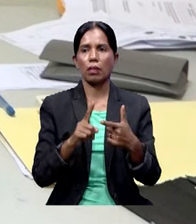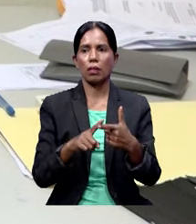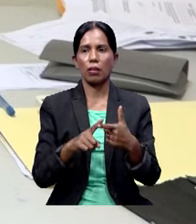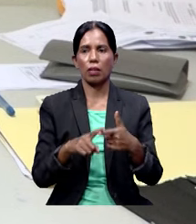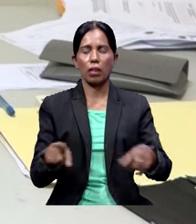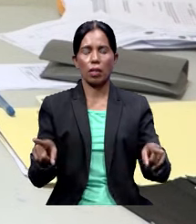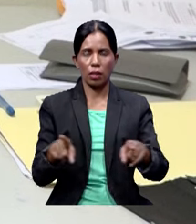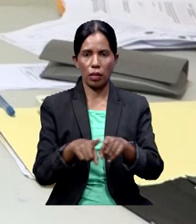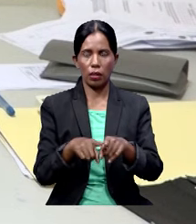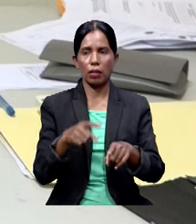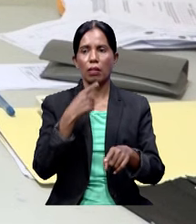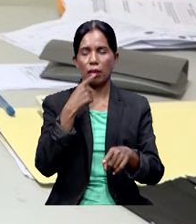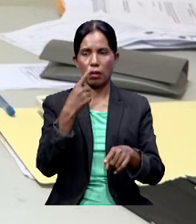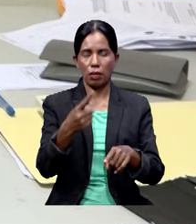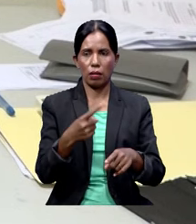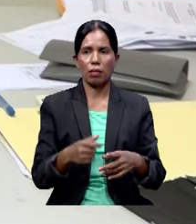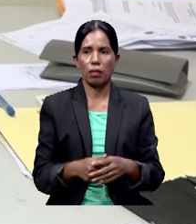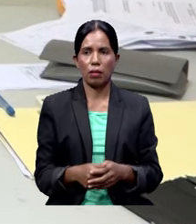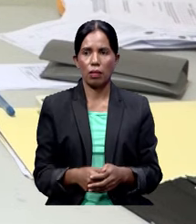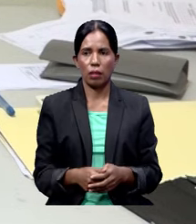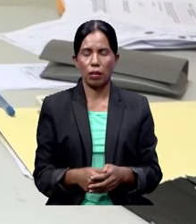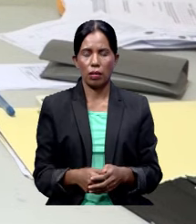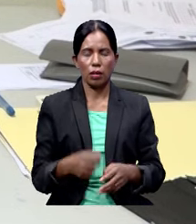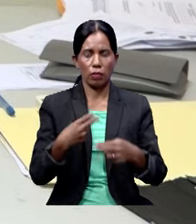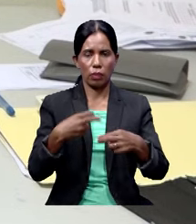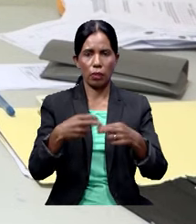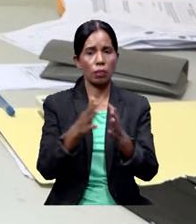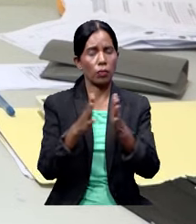para tirar cá também pouco não pode no hospital